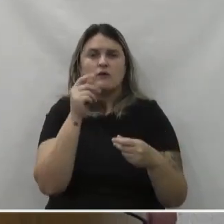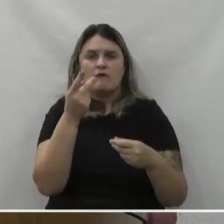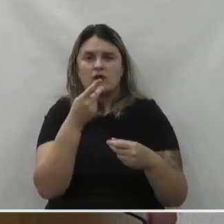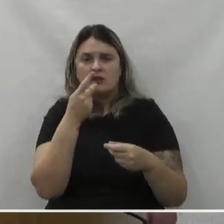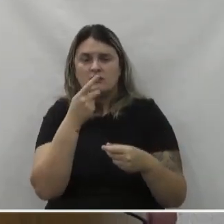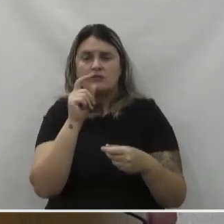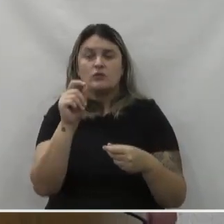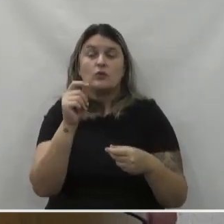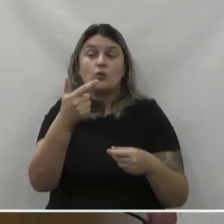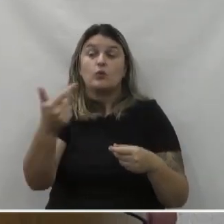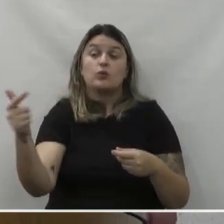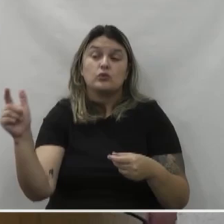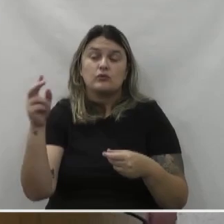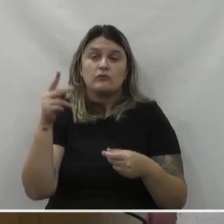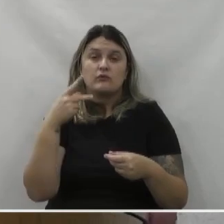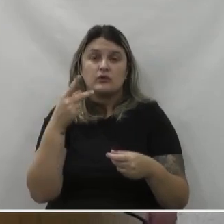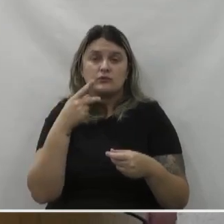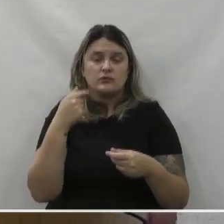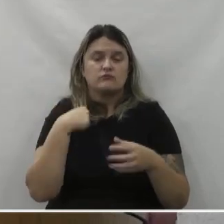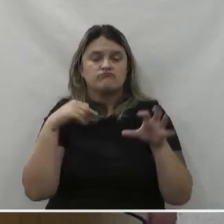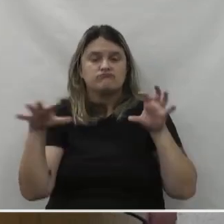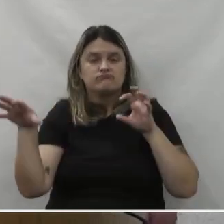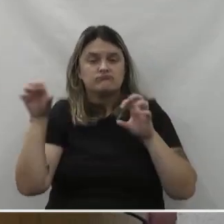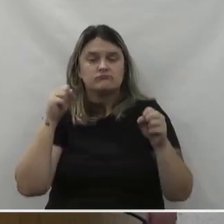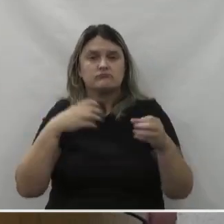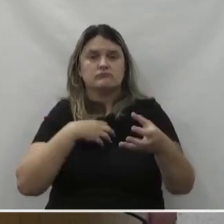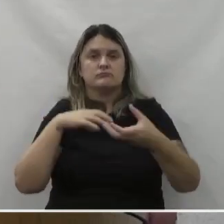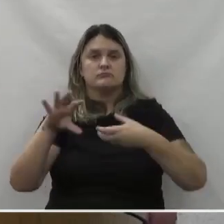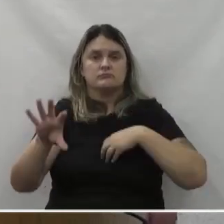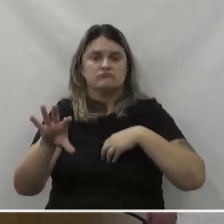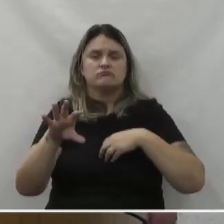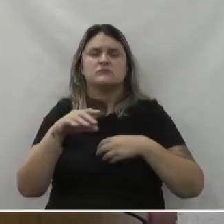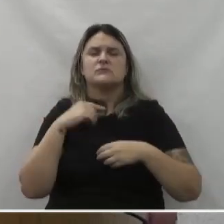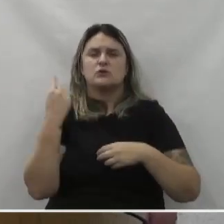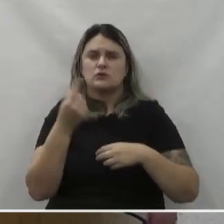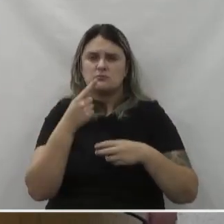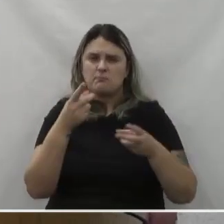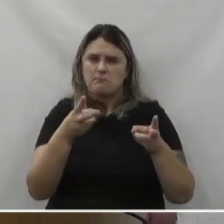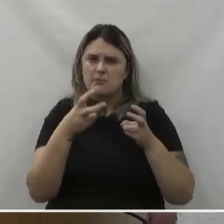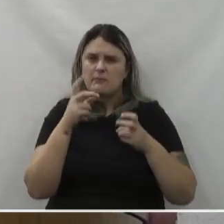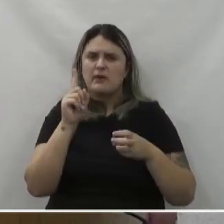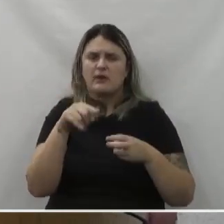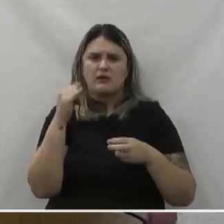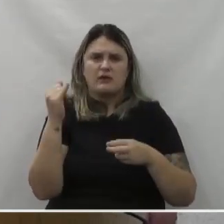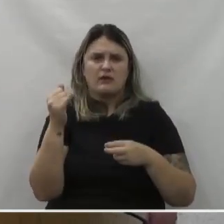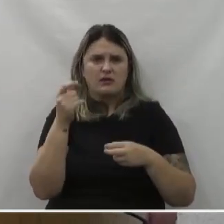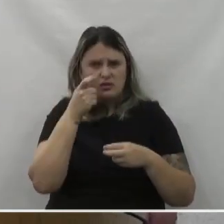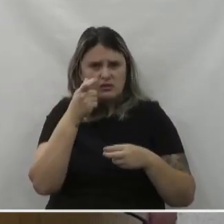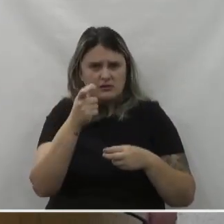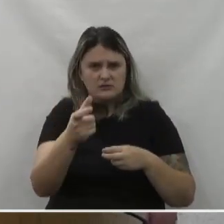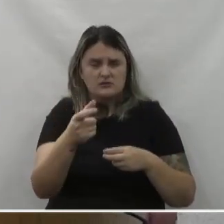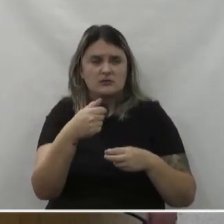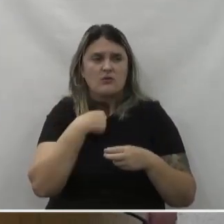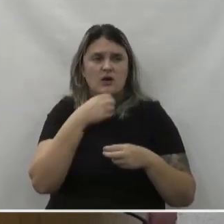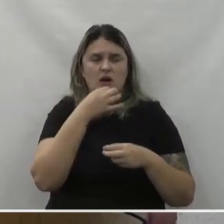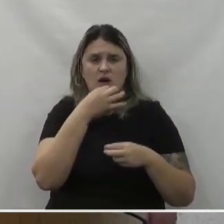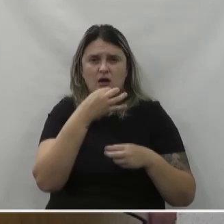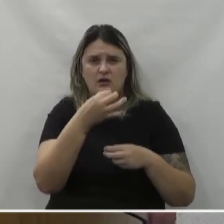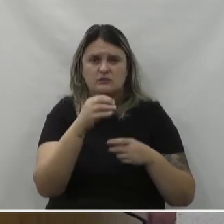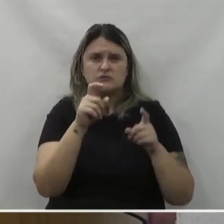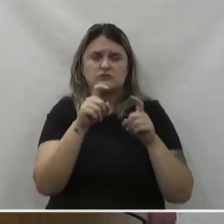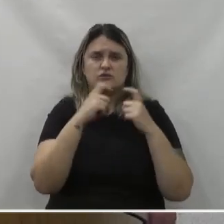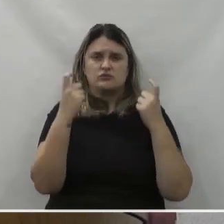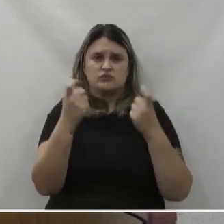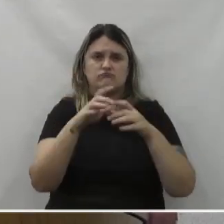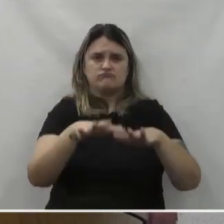capital gaúcha, a gente viu que é super interessante, sim, a gente estar fazendo, e eu acho que essa audiência pública,